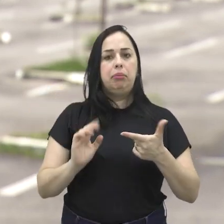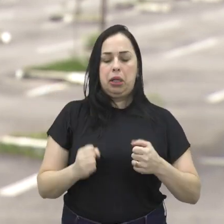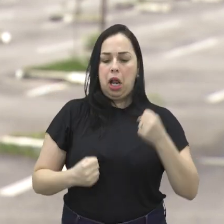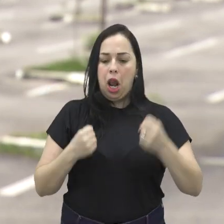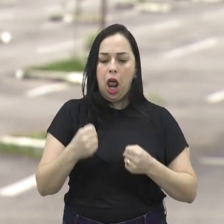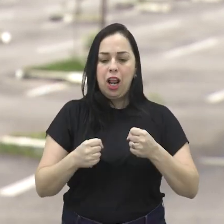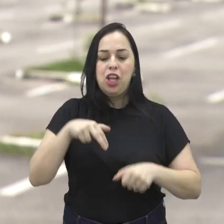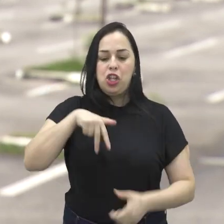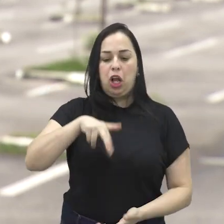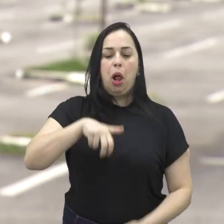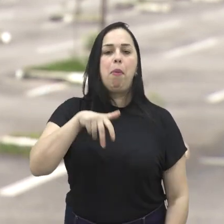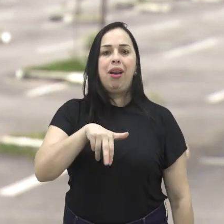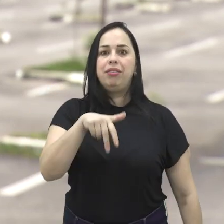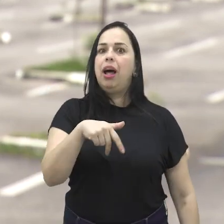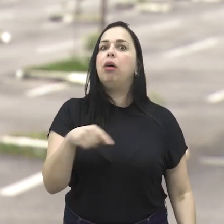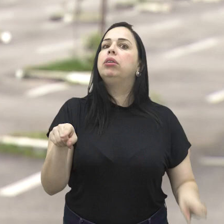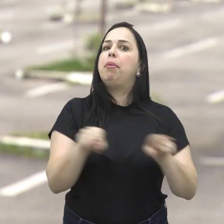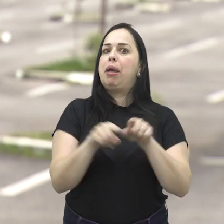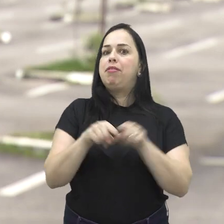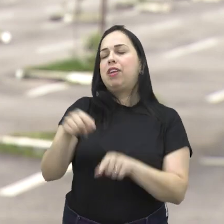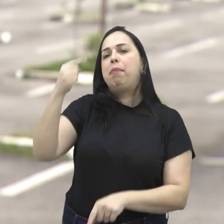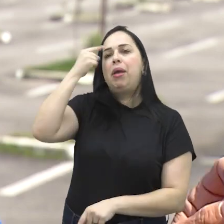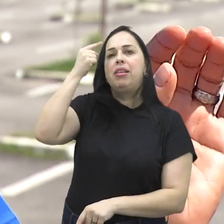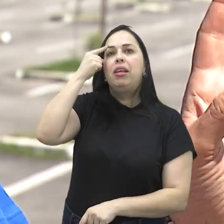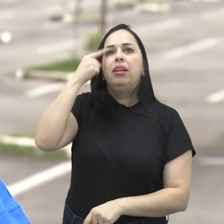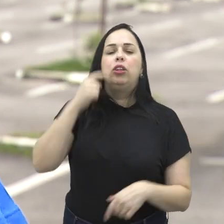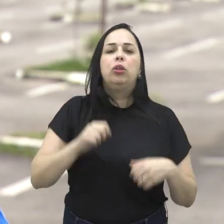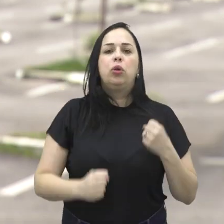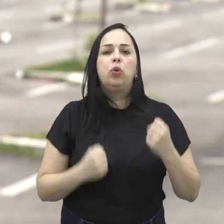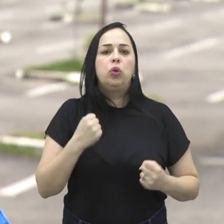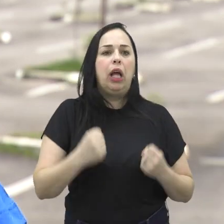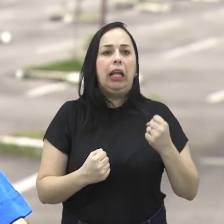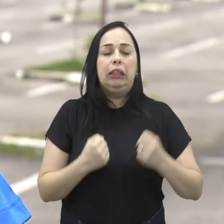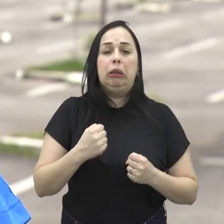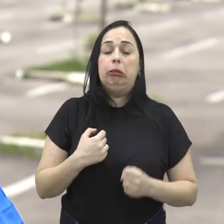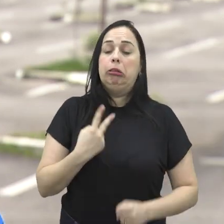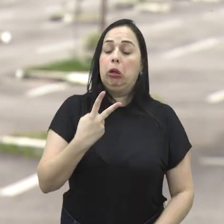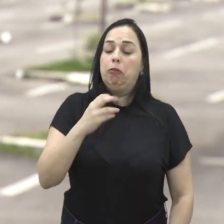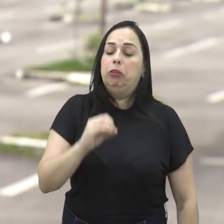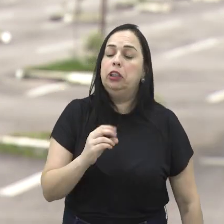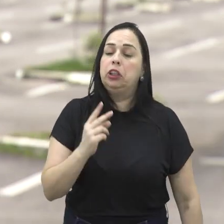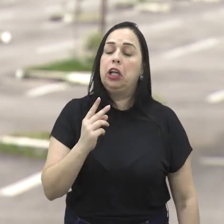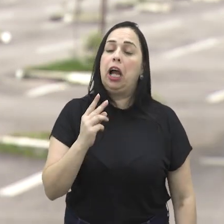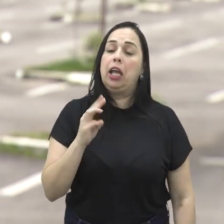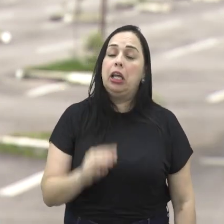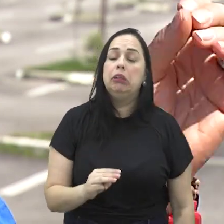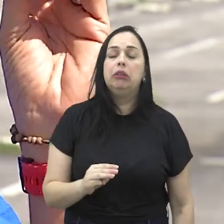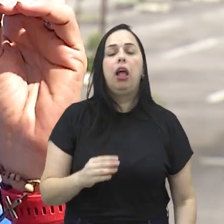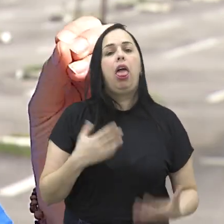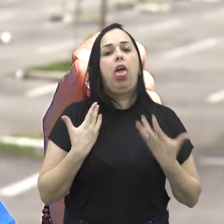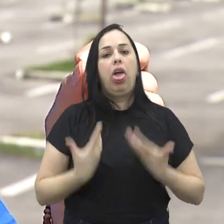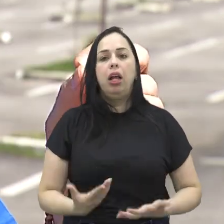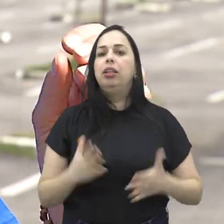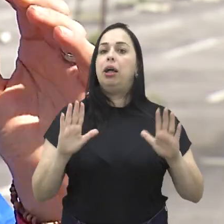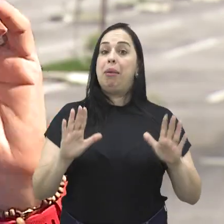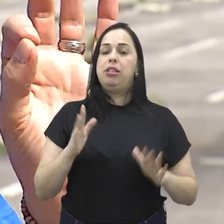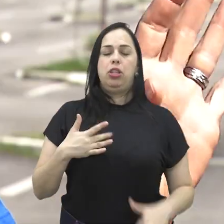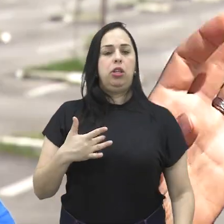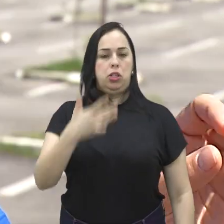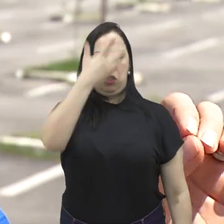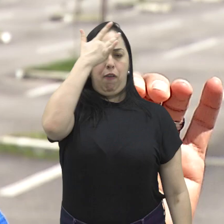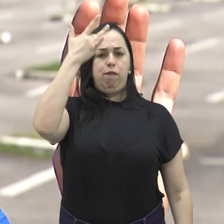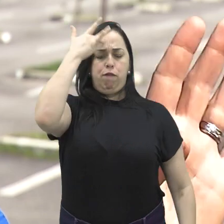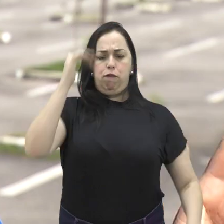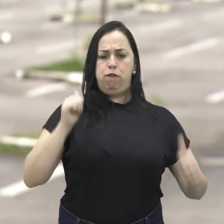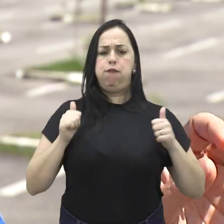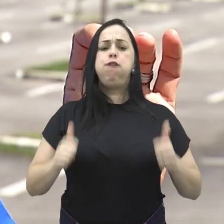gente não corre com as pernas, eu falo isso, a gente corre com a cabeça, senão vai chegar no quilômetro 20, 30, você vai quebrar. E se você tiver com aquela mente forte, você